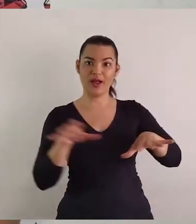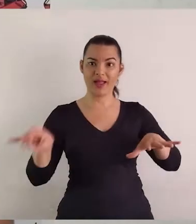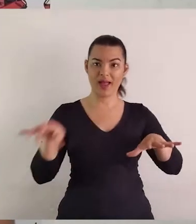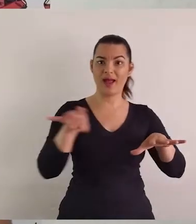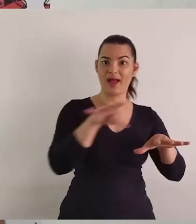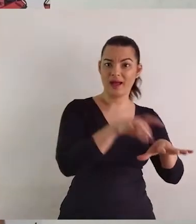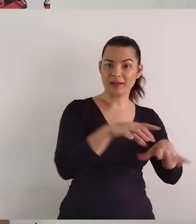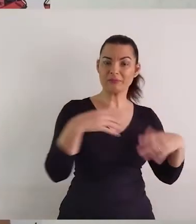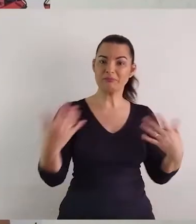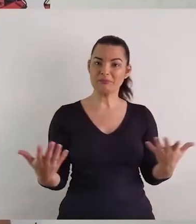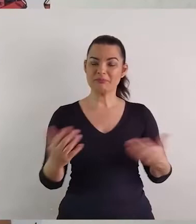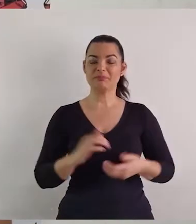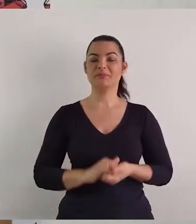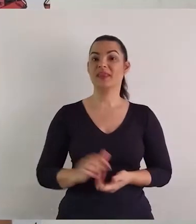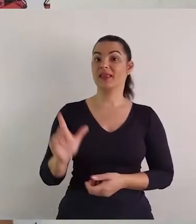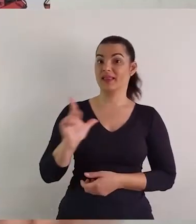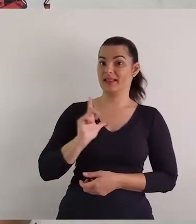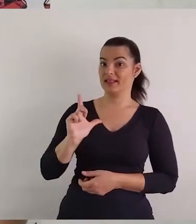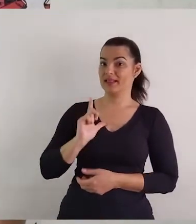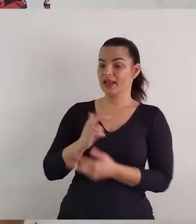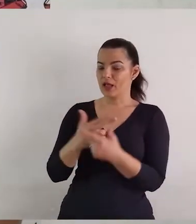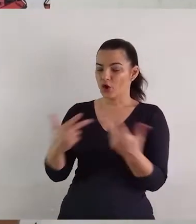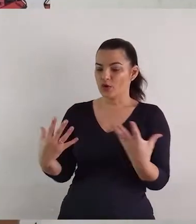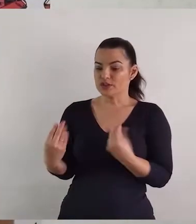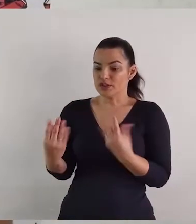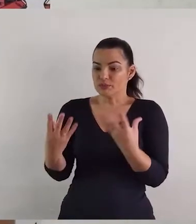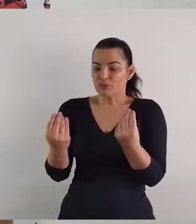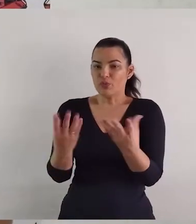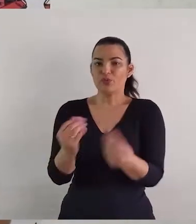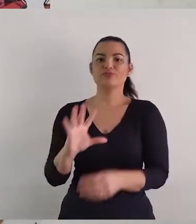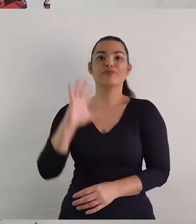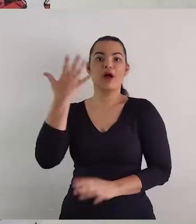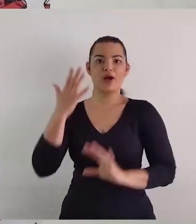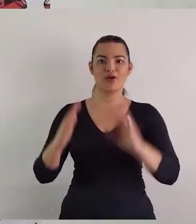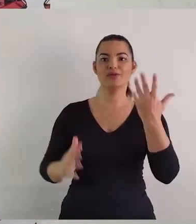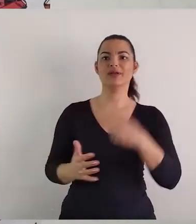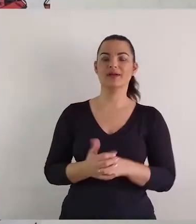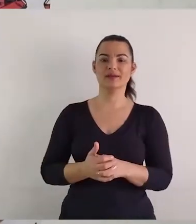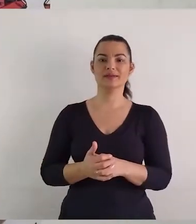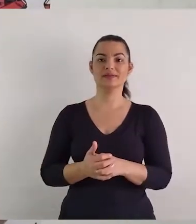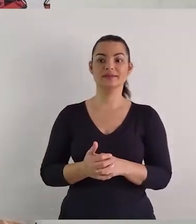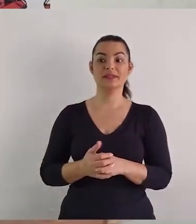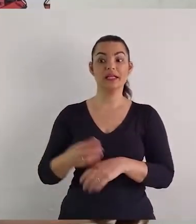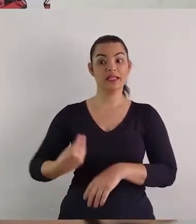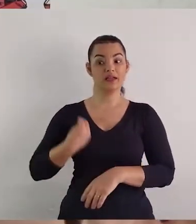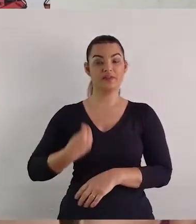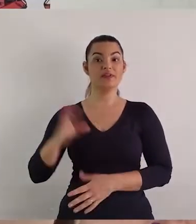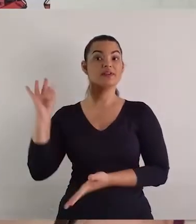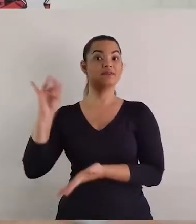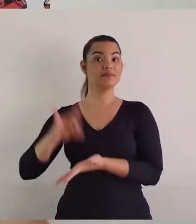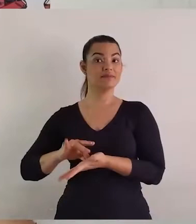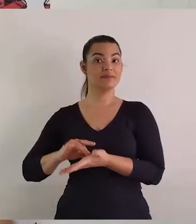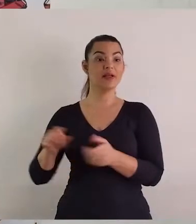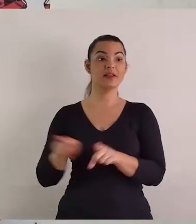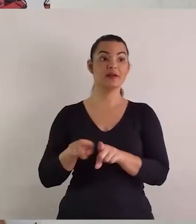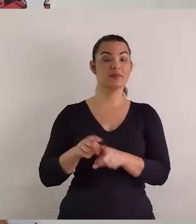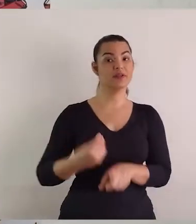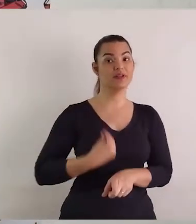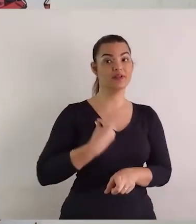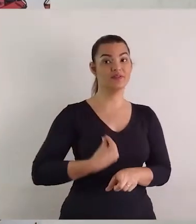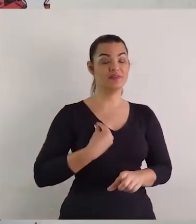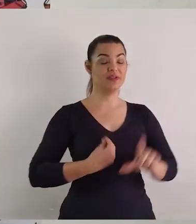temos muitas coisas acontecendo, seja no real, seja no virtual. Isso também é